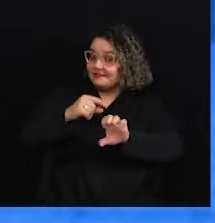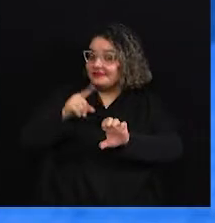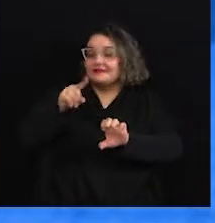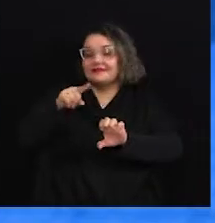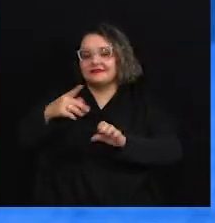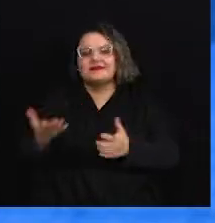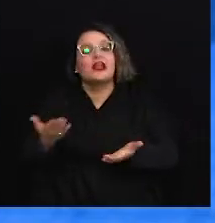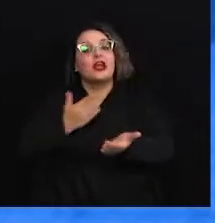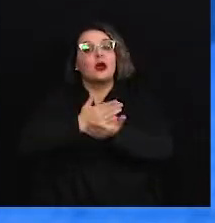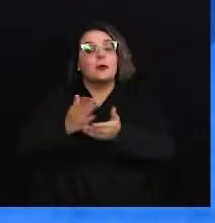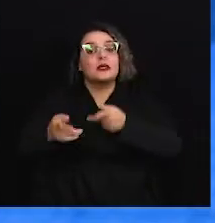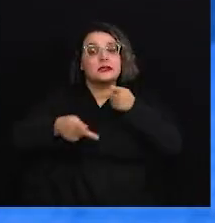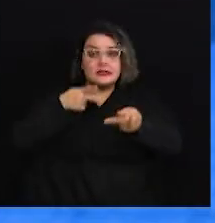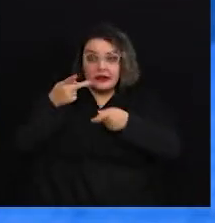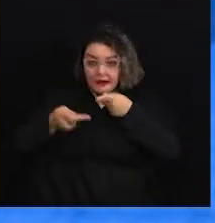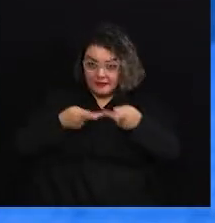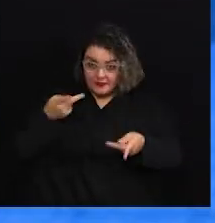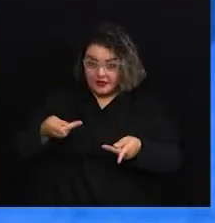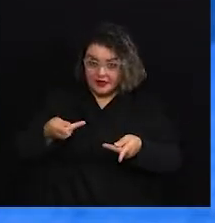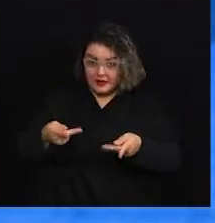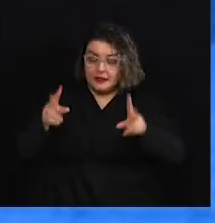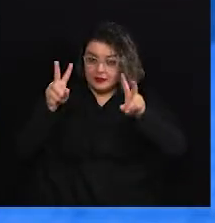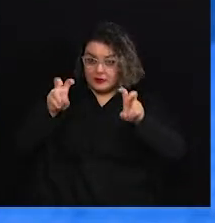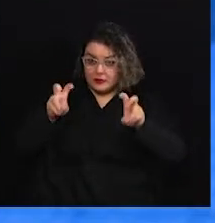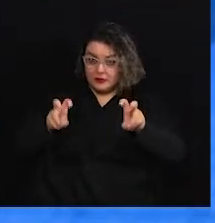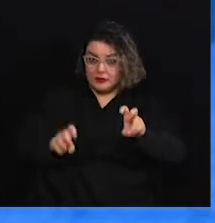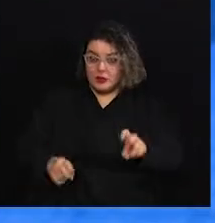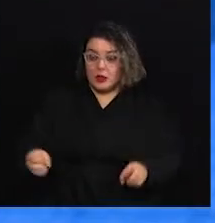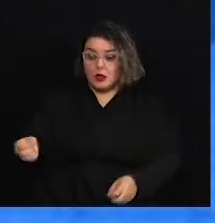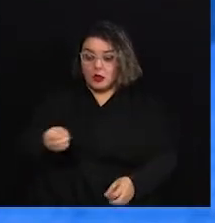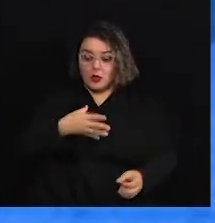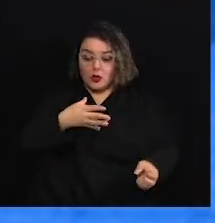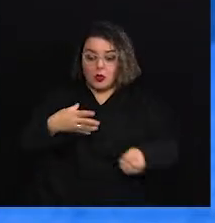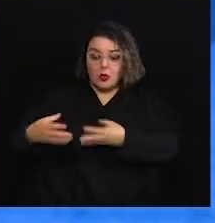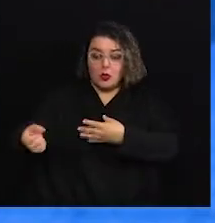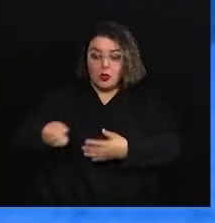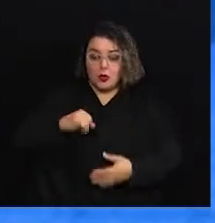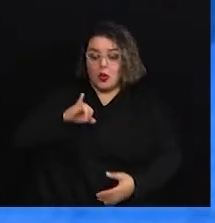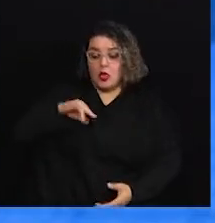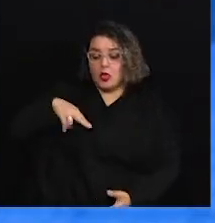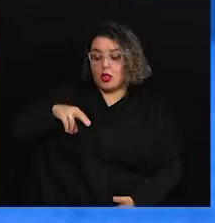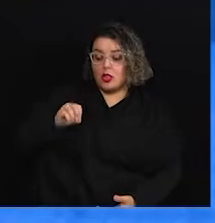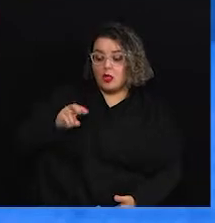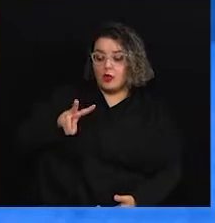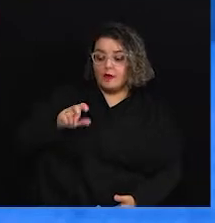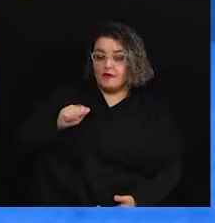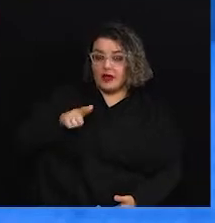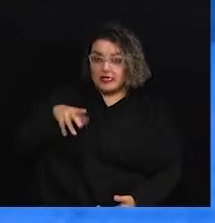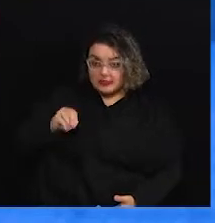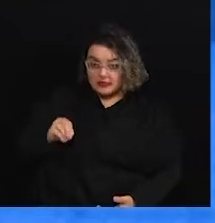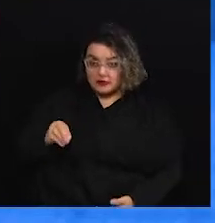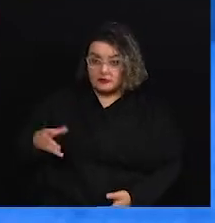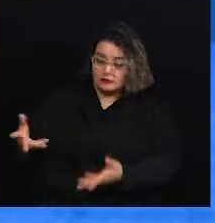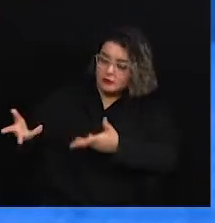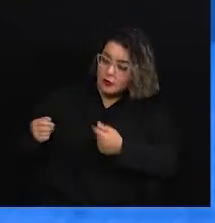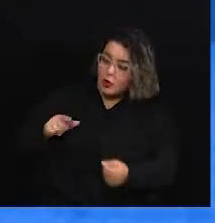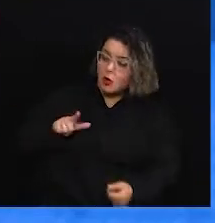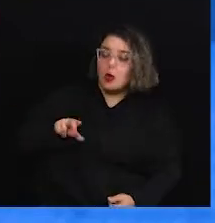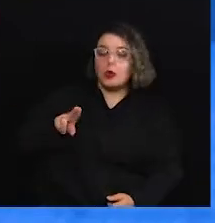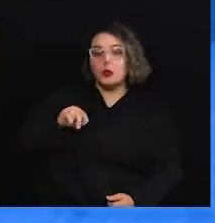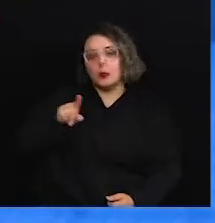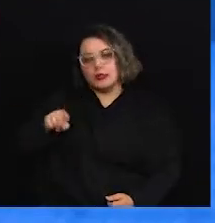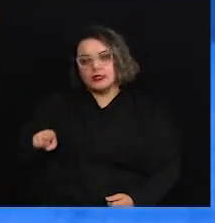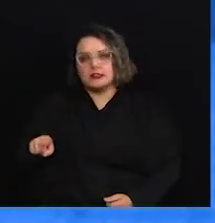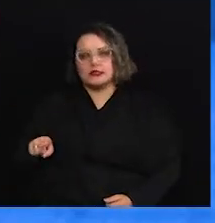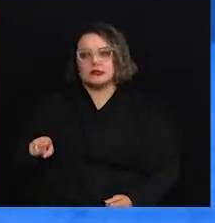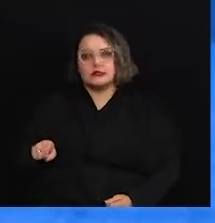Empreendedor de hoje começa falando sobre inovação. E o nosso convidado é o Luiz Neto,